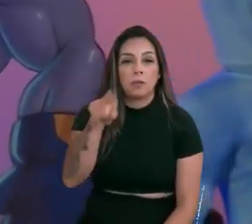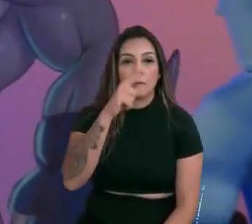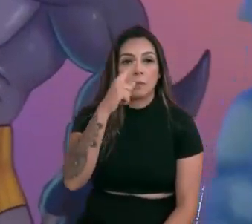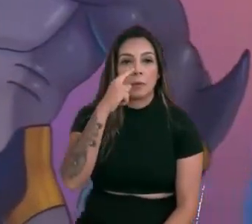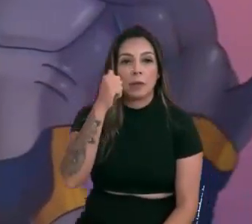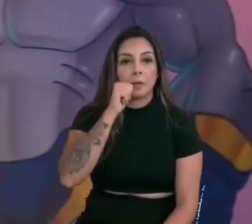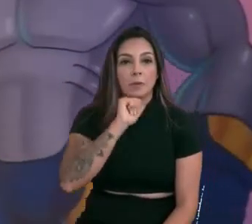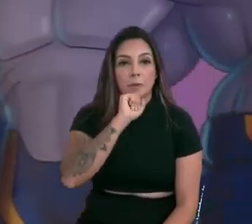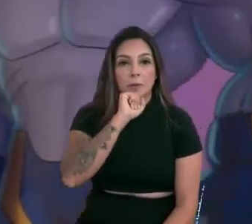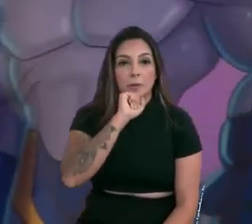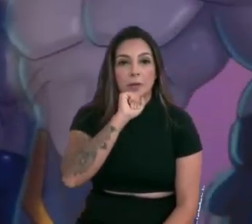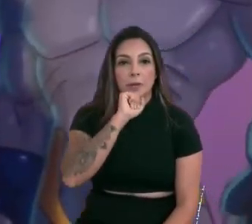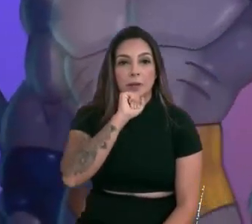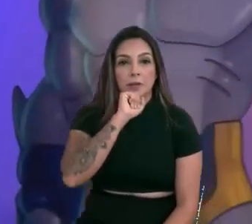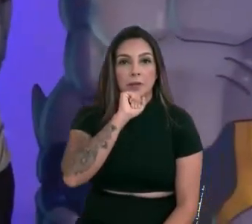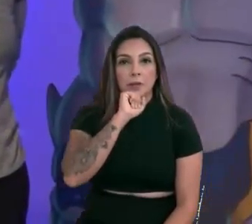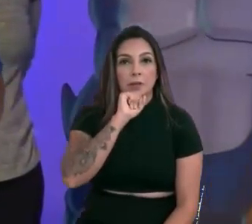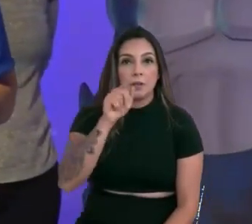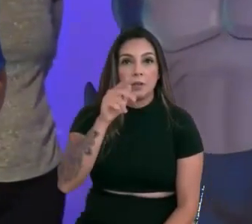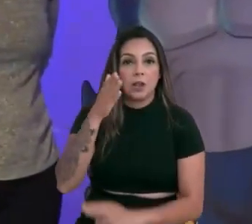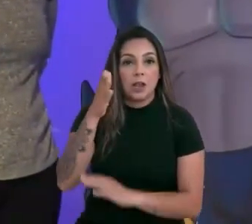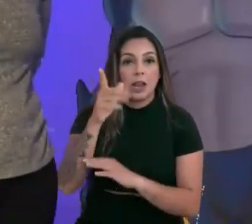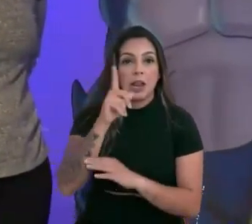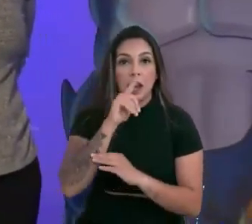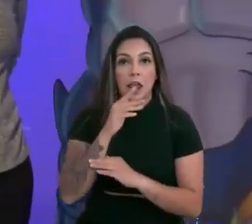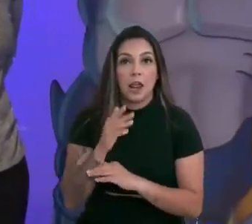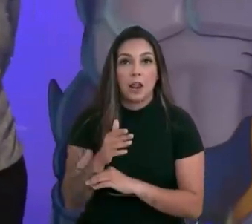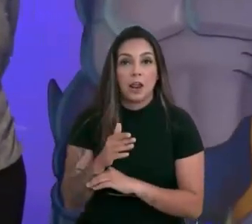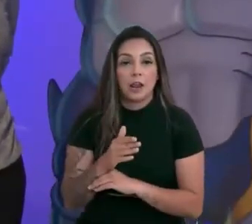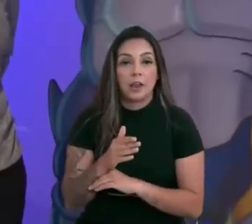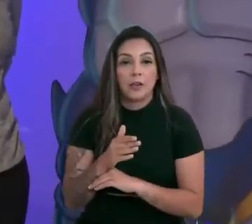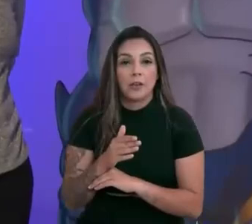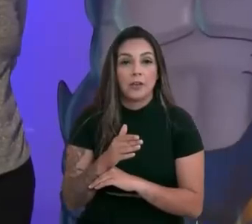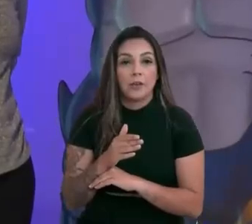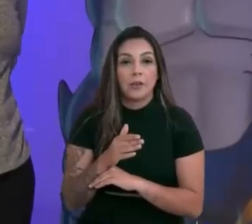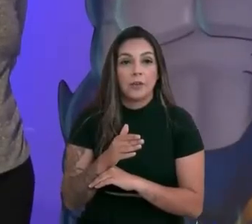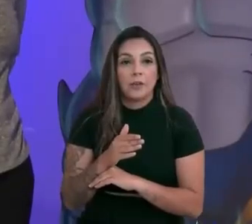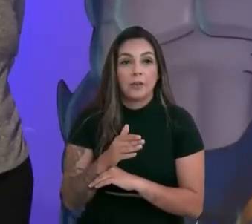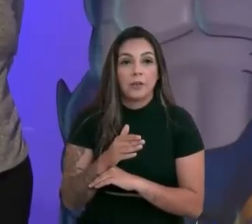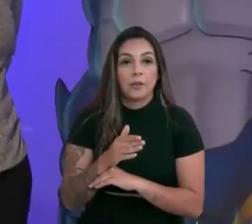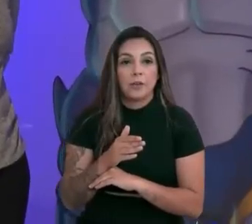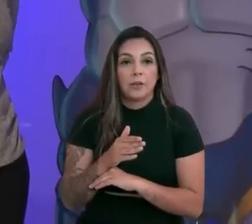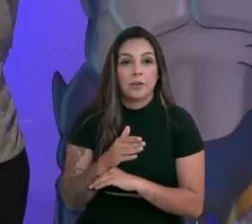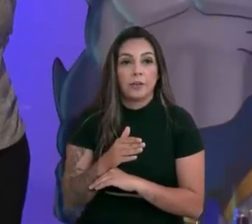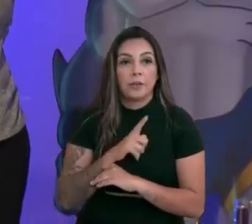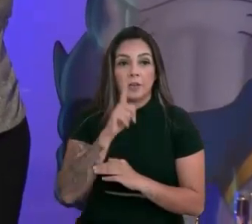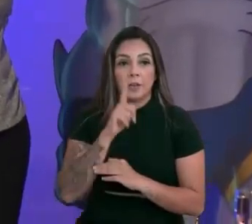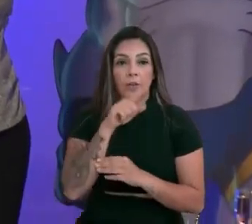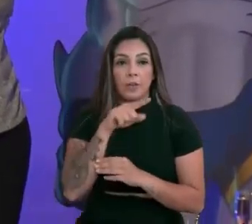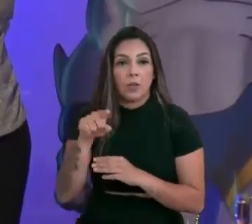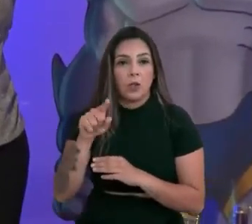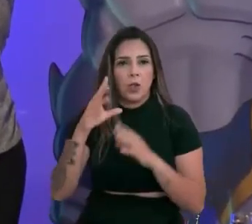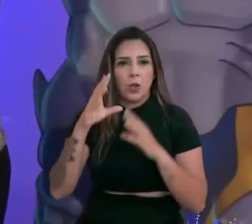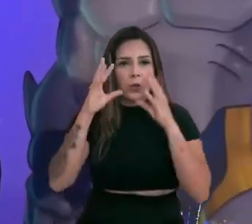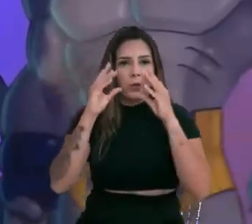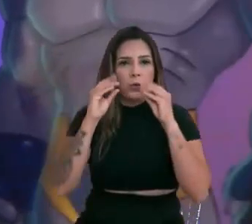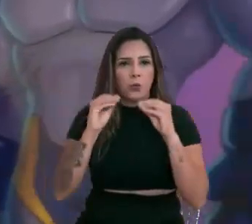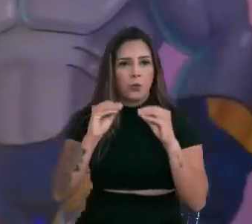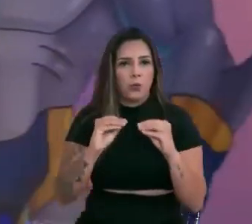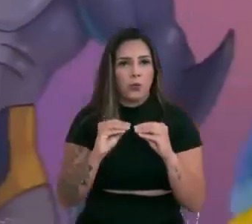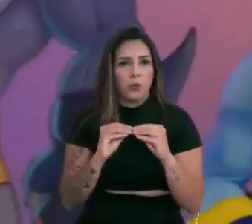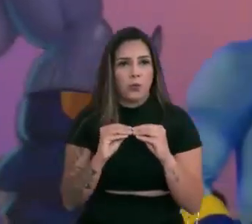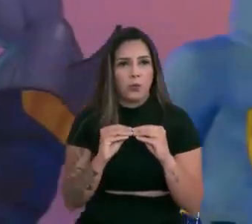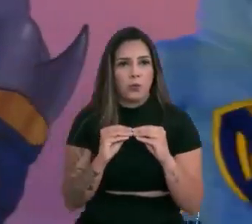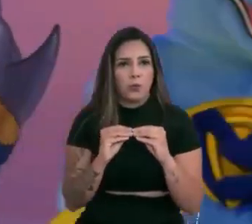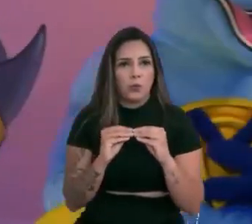mamãe. E no lago, na represa, que a água é escura. Pode